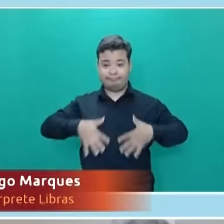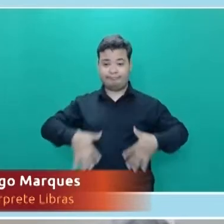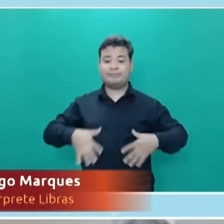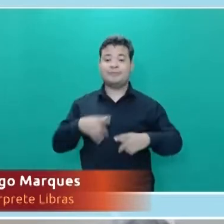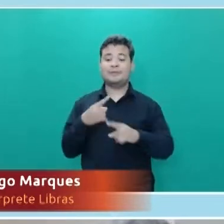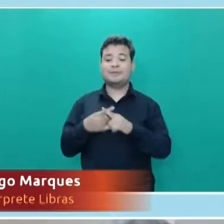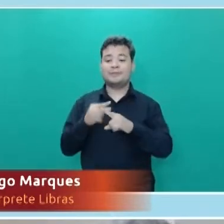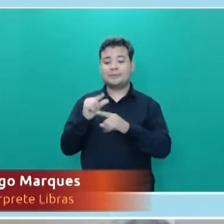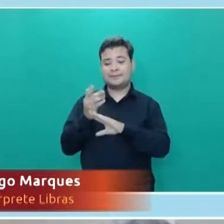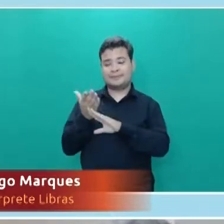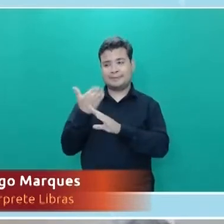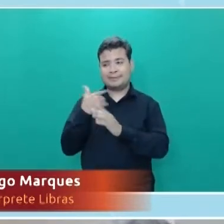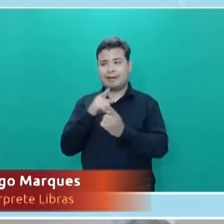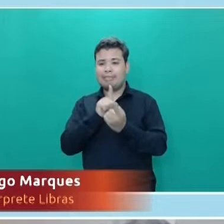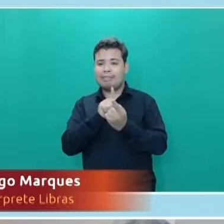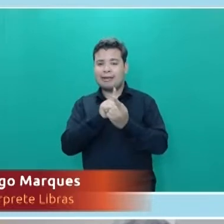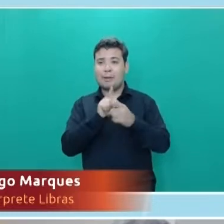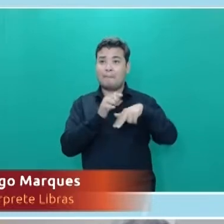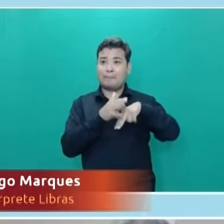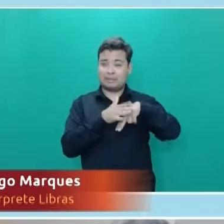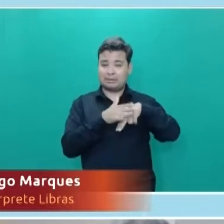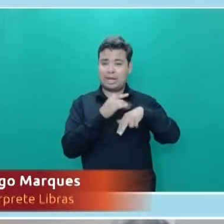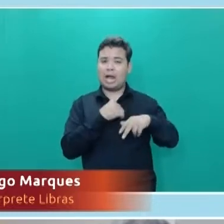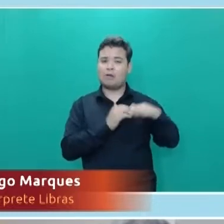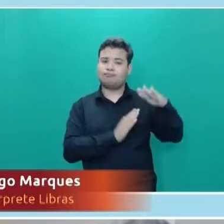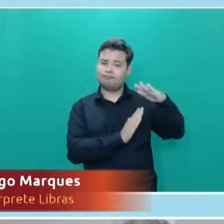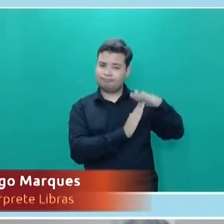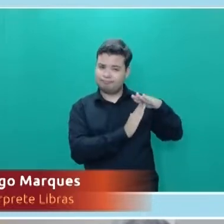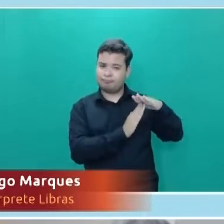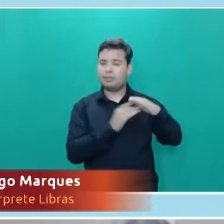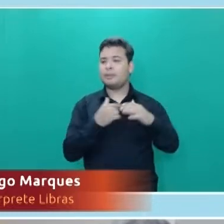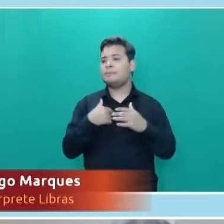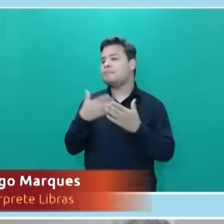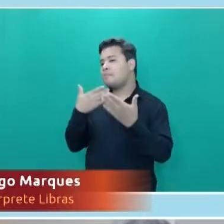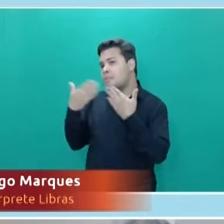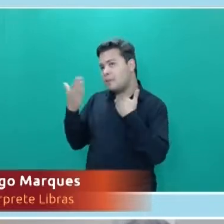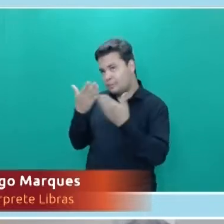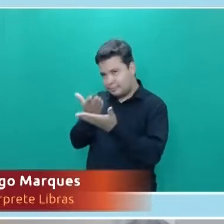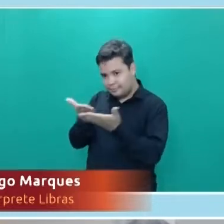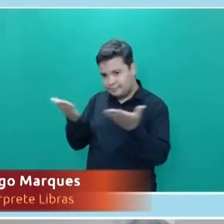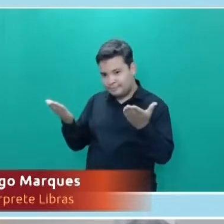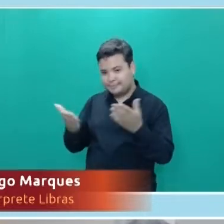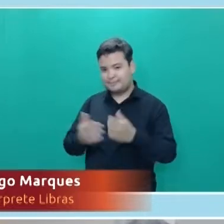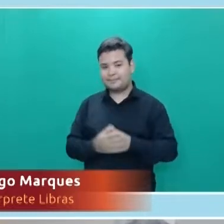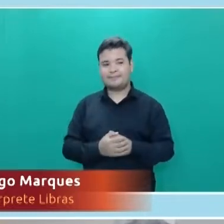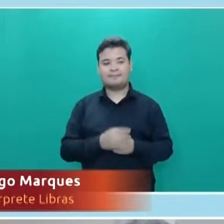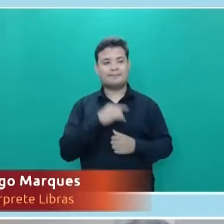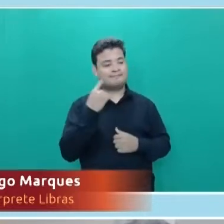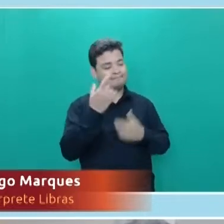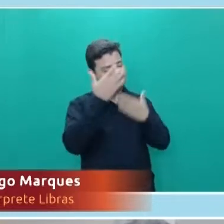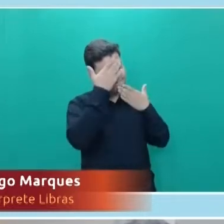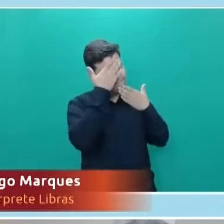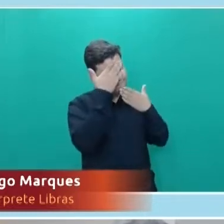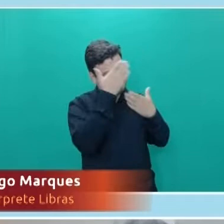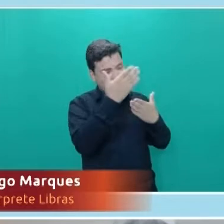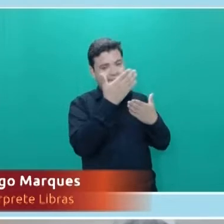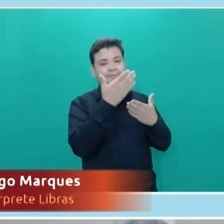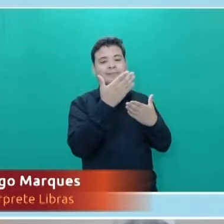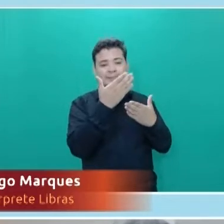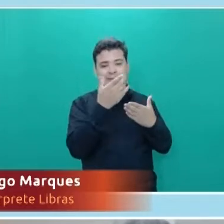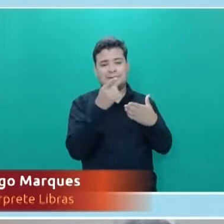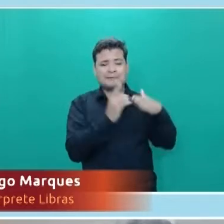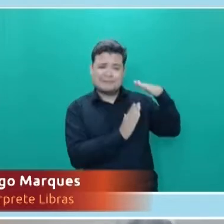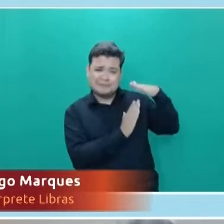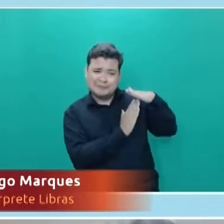atendimento de pacientes e parei agora para conversar um pouquinho com vocês. E a gente agradece muito, professora, que a senhora tenha parado um pouquinho